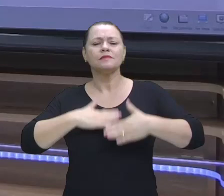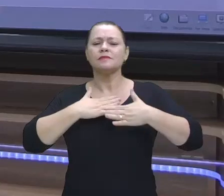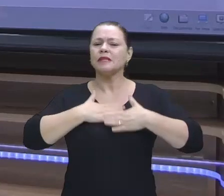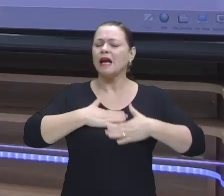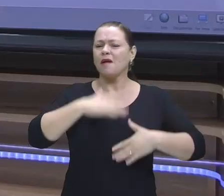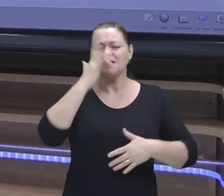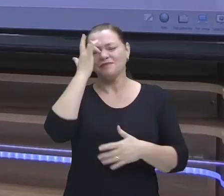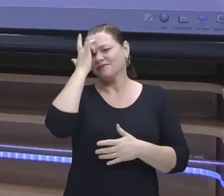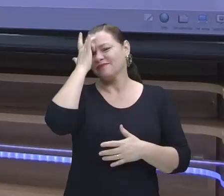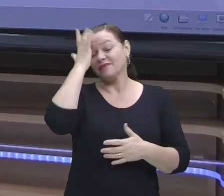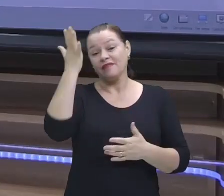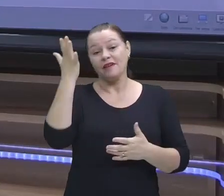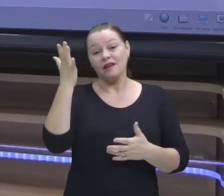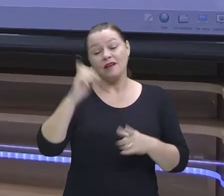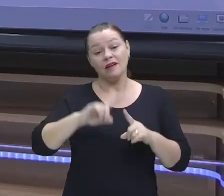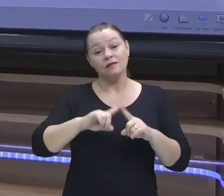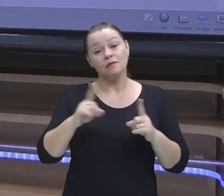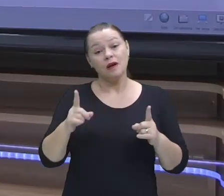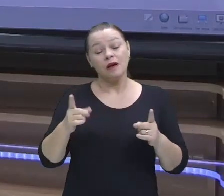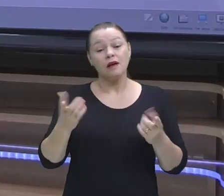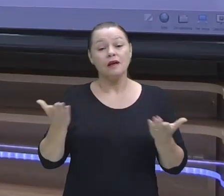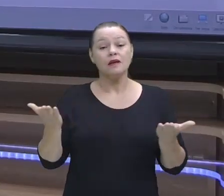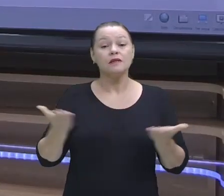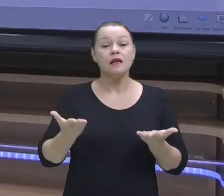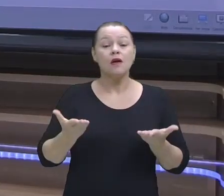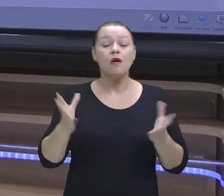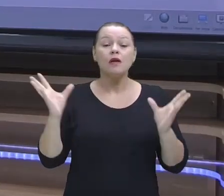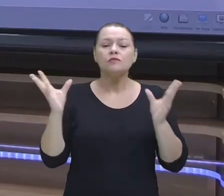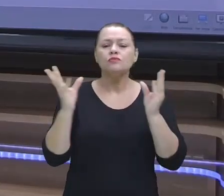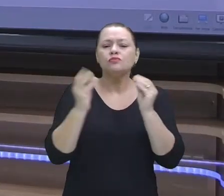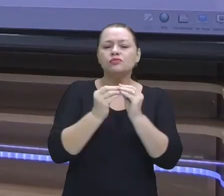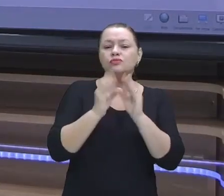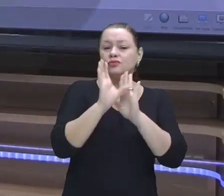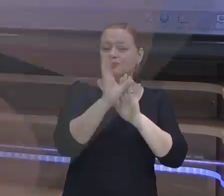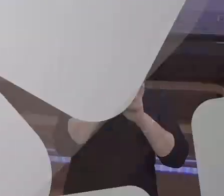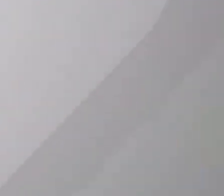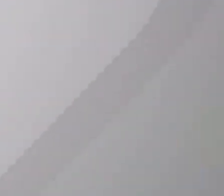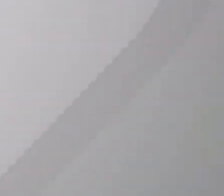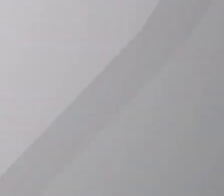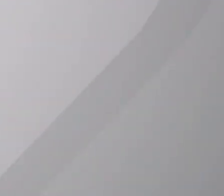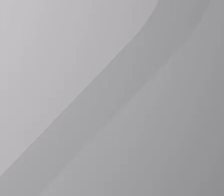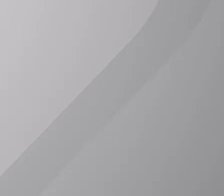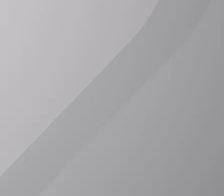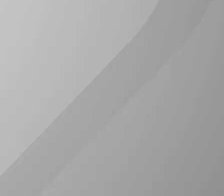fácil, mas então vamos ver qual é o nosso resumo do conteúdo.